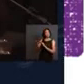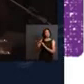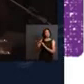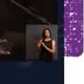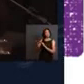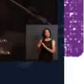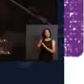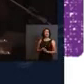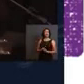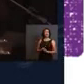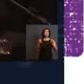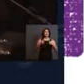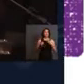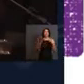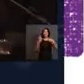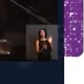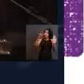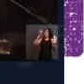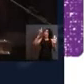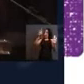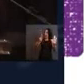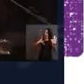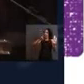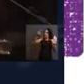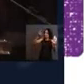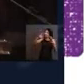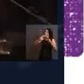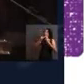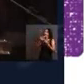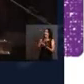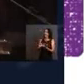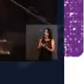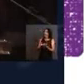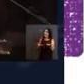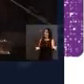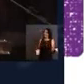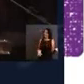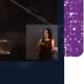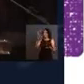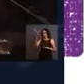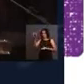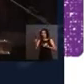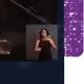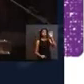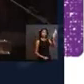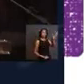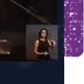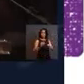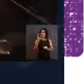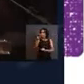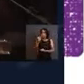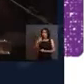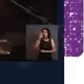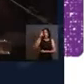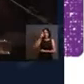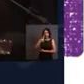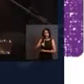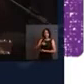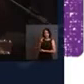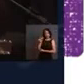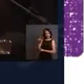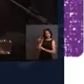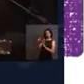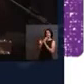exemplo, com o gestor que está lá à frente da escola, né? Diretora, diretor, o seu resultado